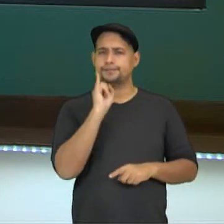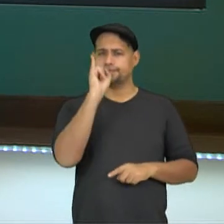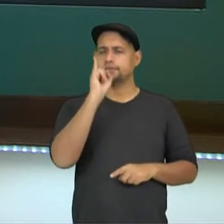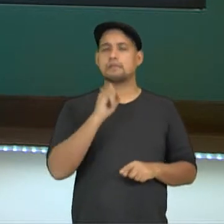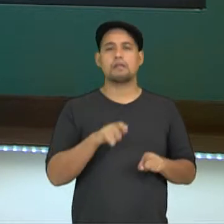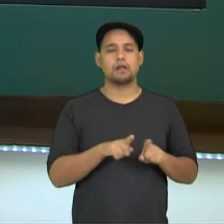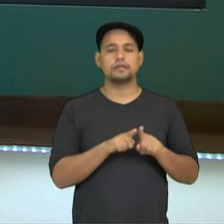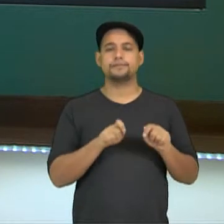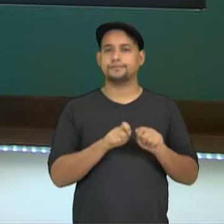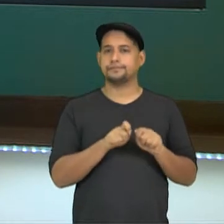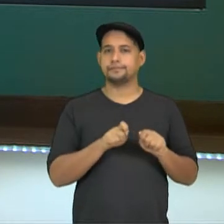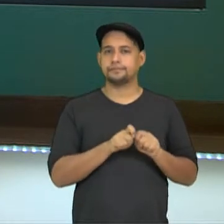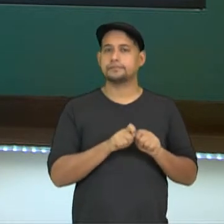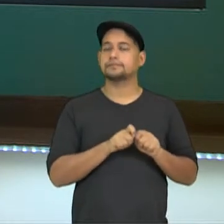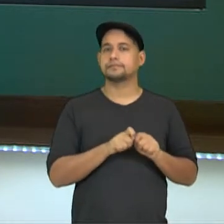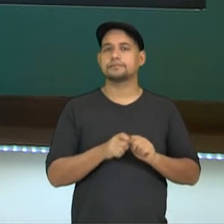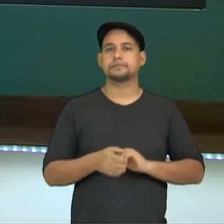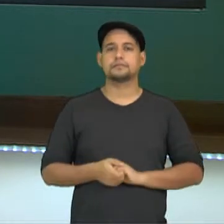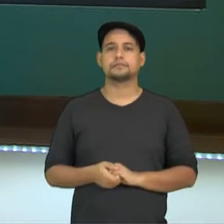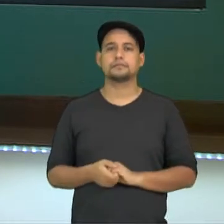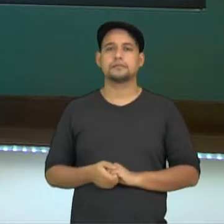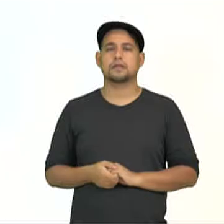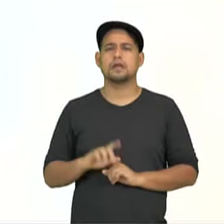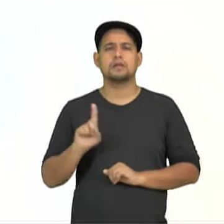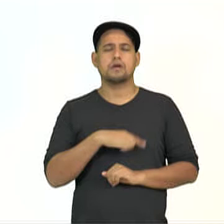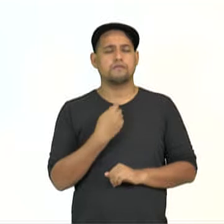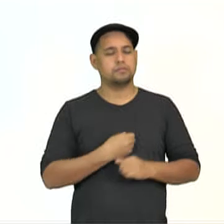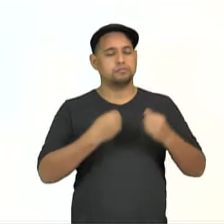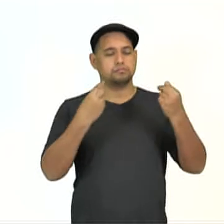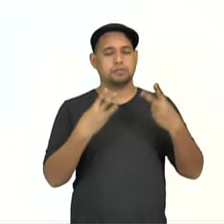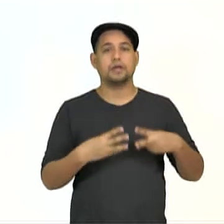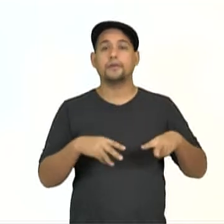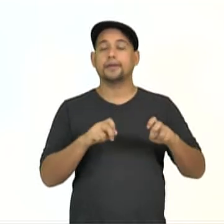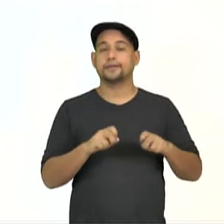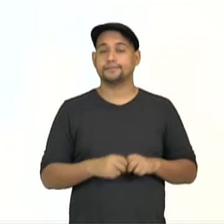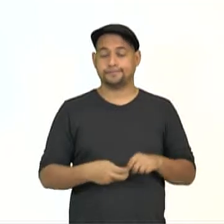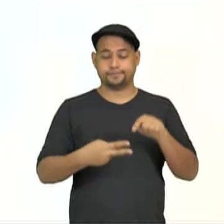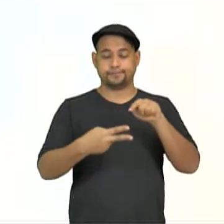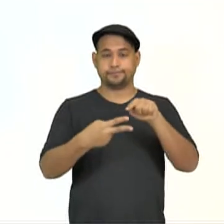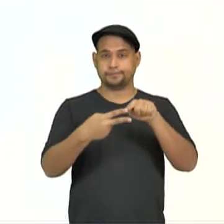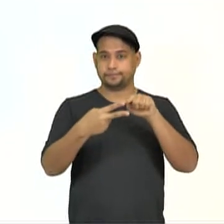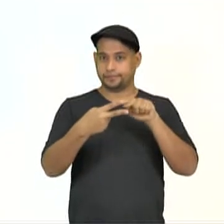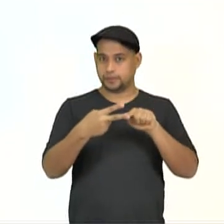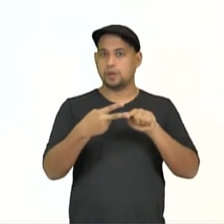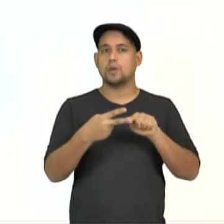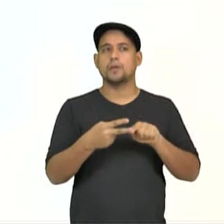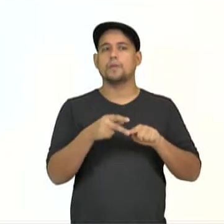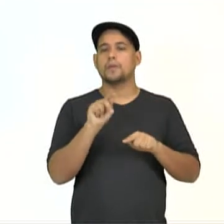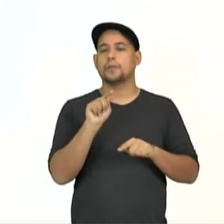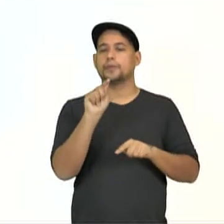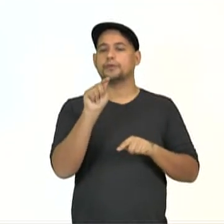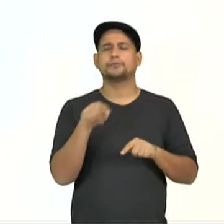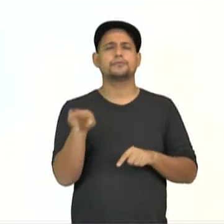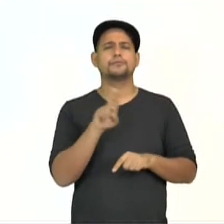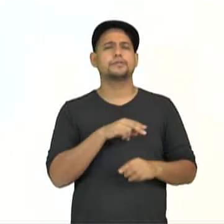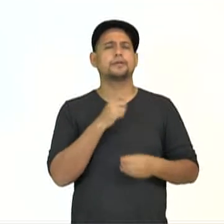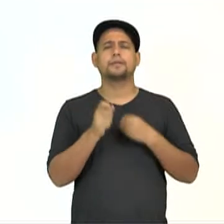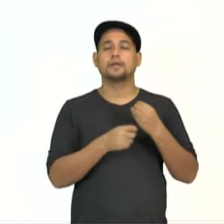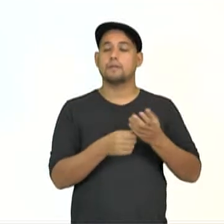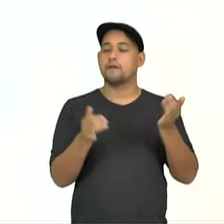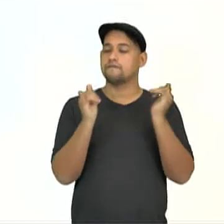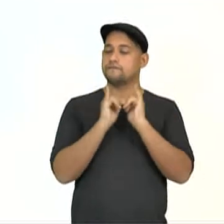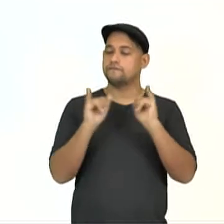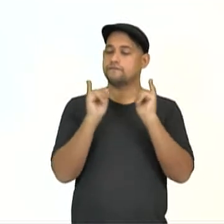dominem também essa pontuação. E nós vamos falar aqui dos 2 pontos. Geralmente são utilizados para